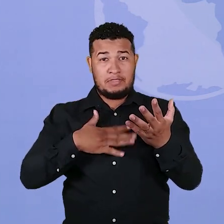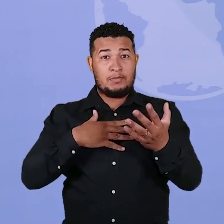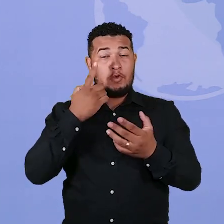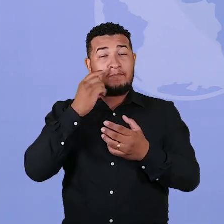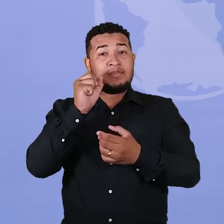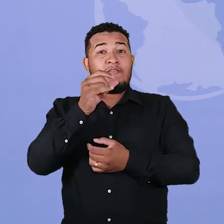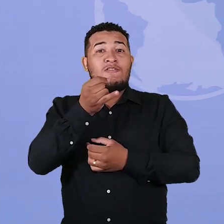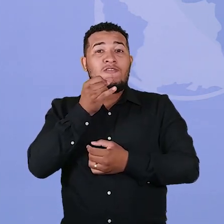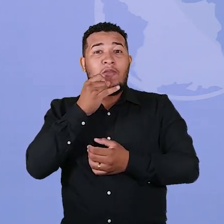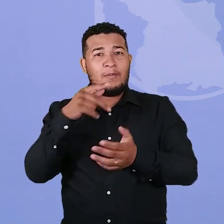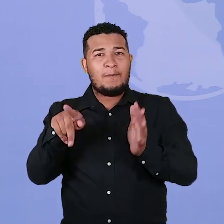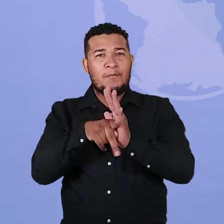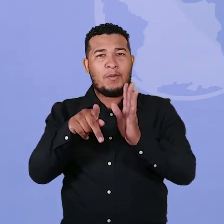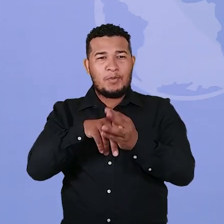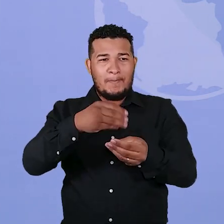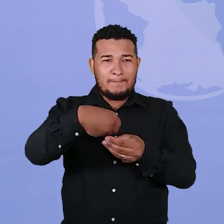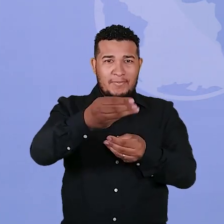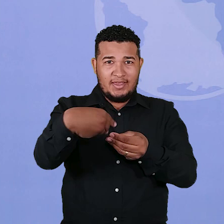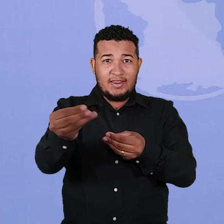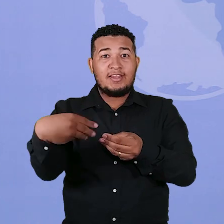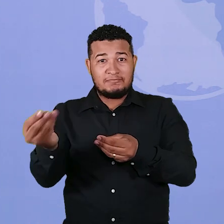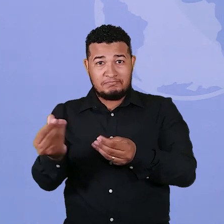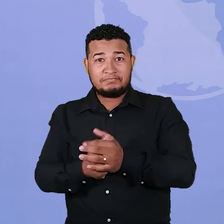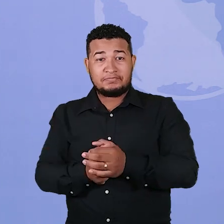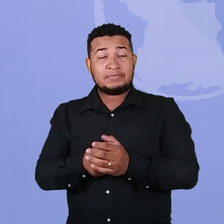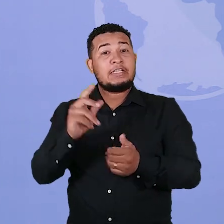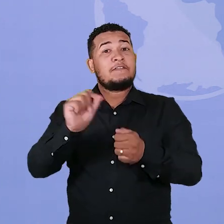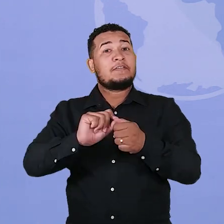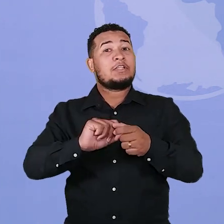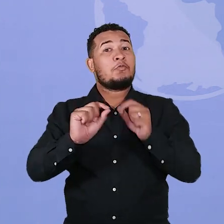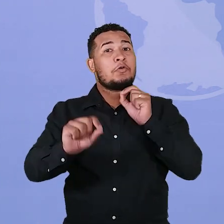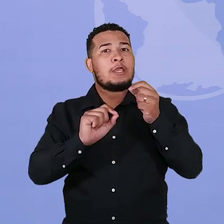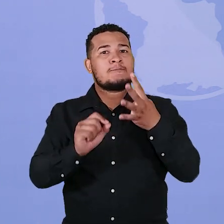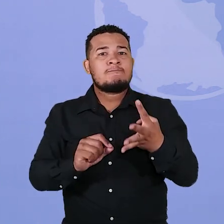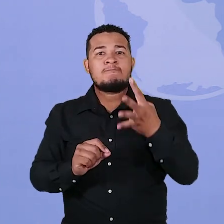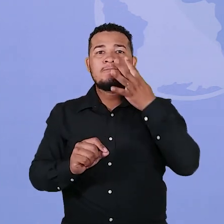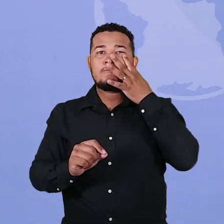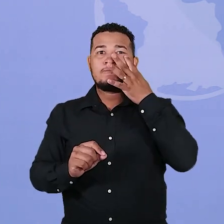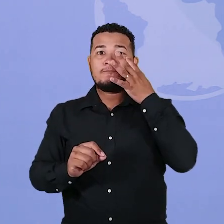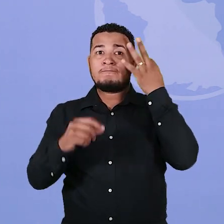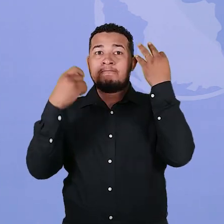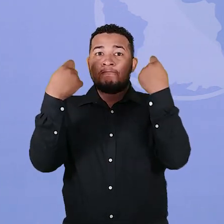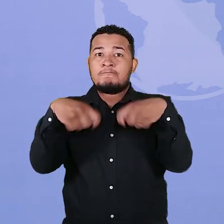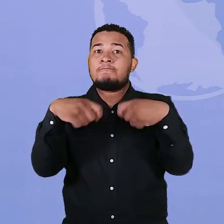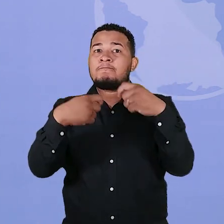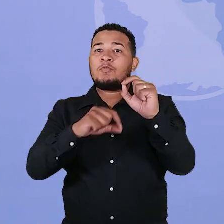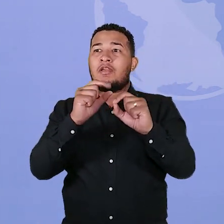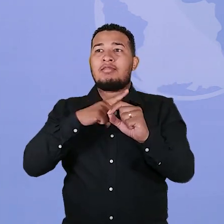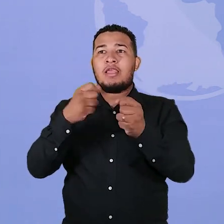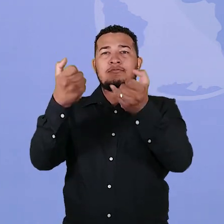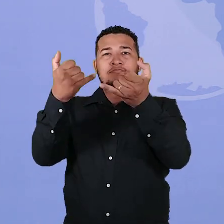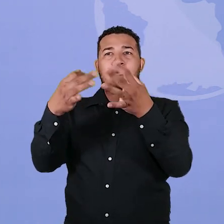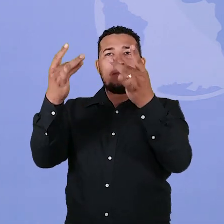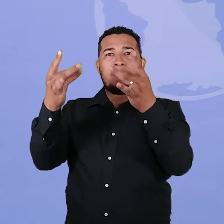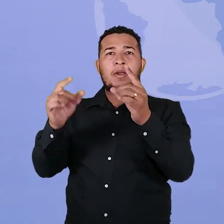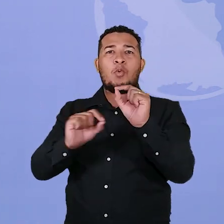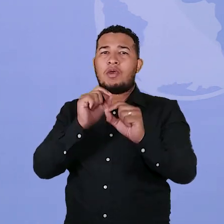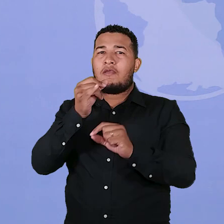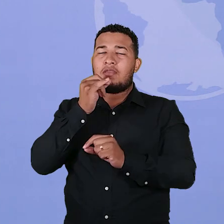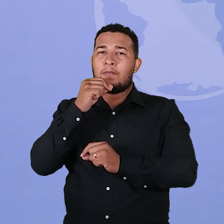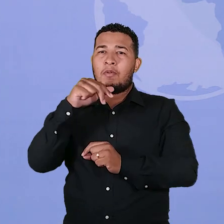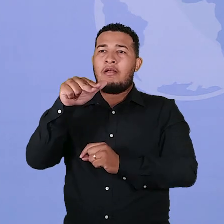quando cair exemplos de baralho um palestino em você vai observar o seguinte tem a explicação